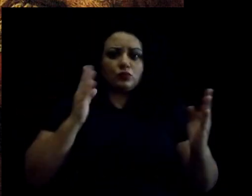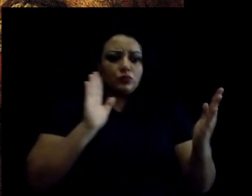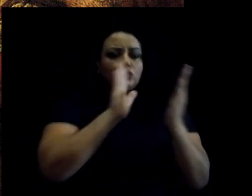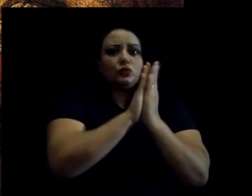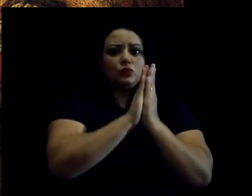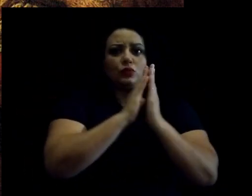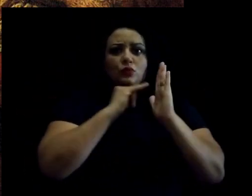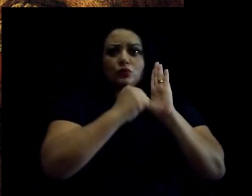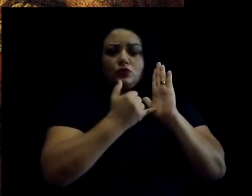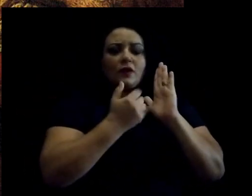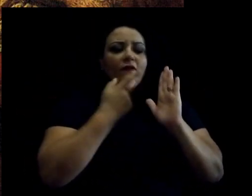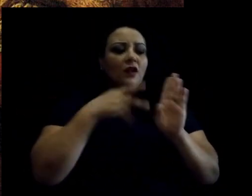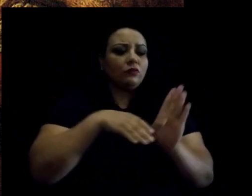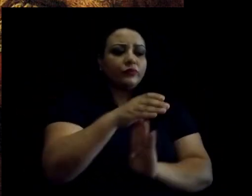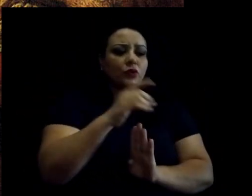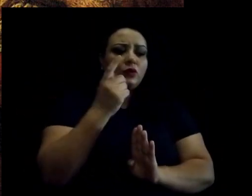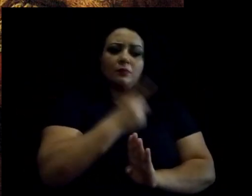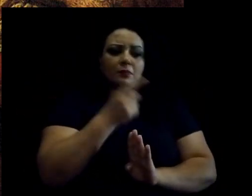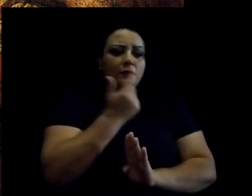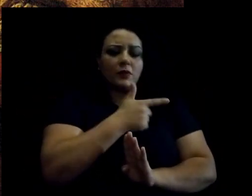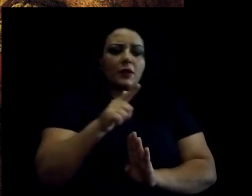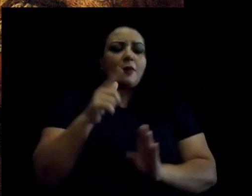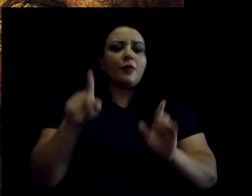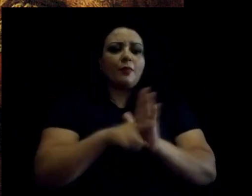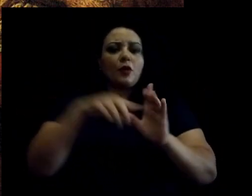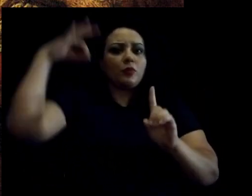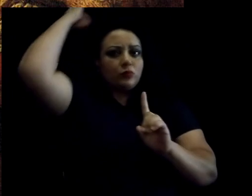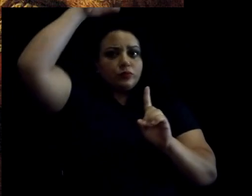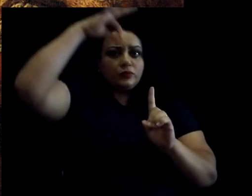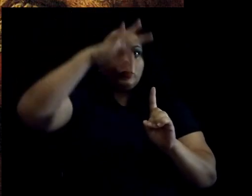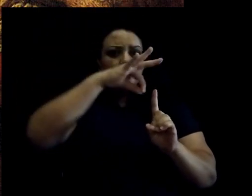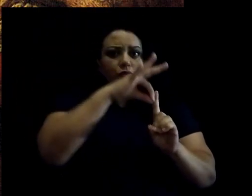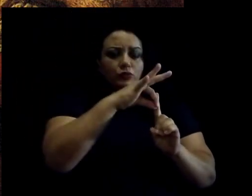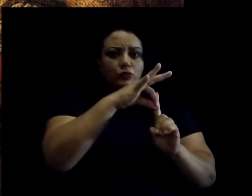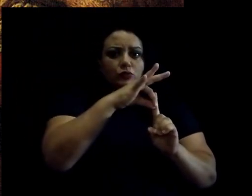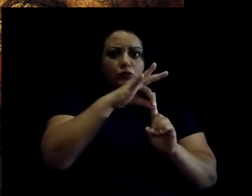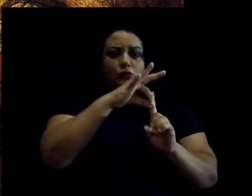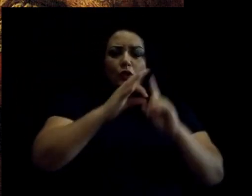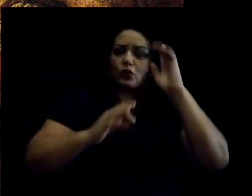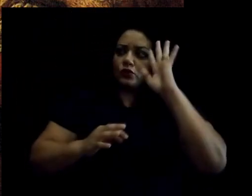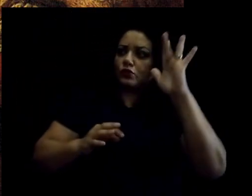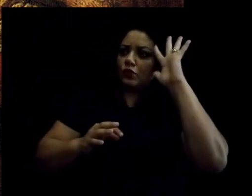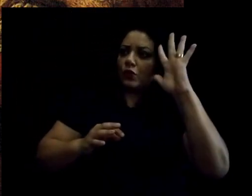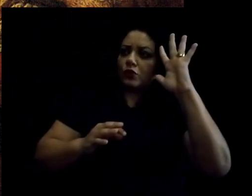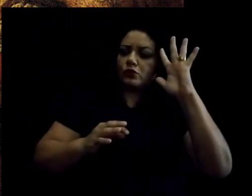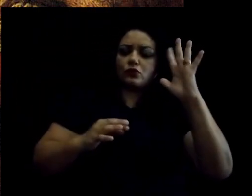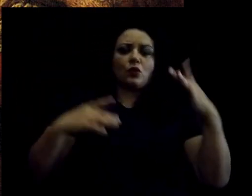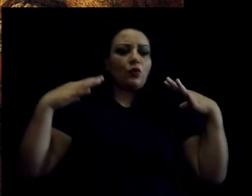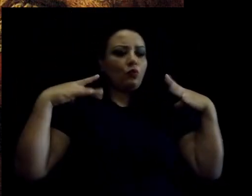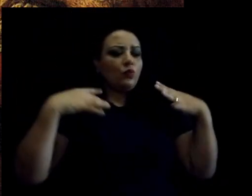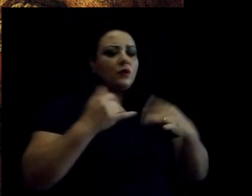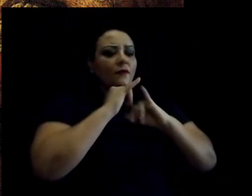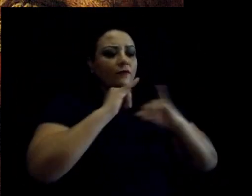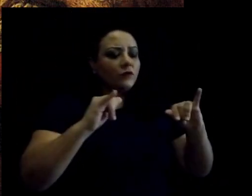esposa, porque a criança concebida nela vem do Espírito Santo. No sonho, o anjo diz que a